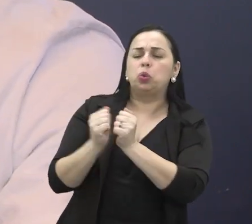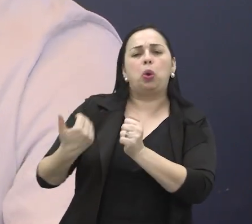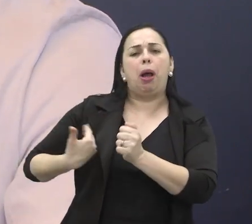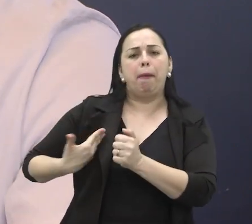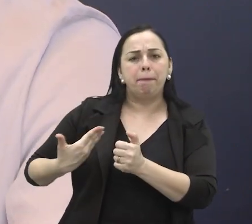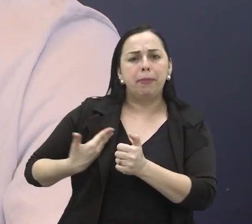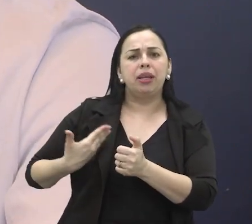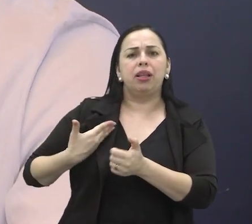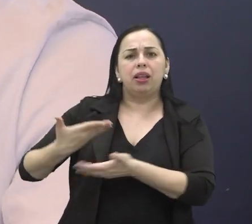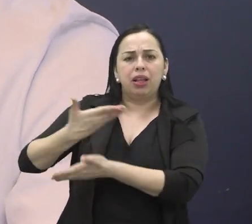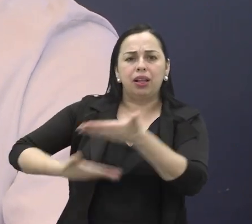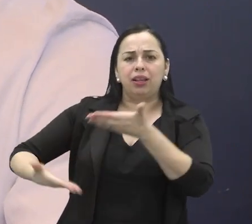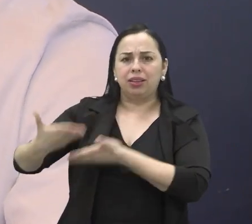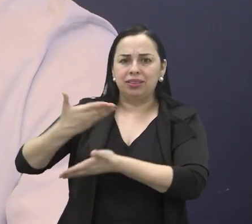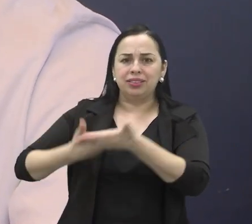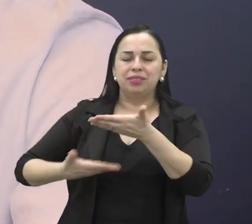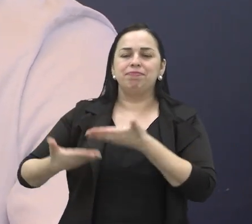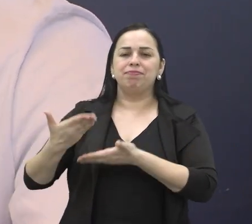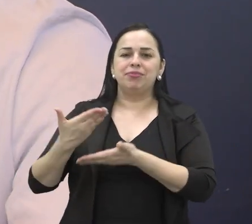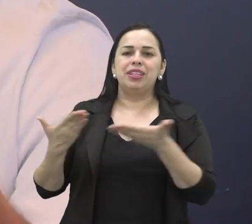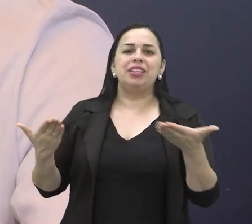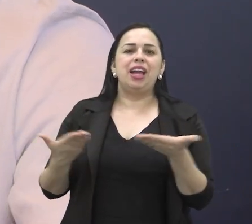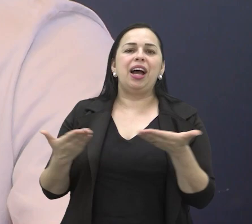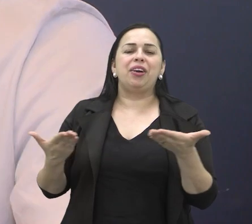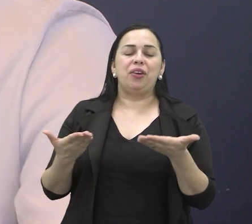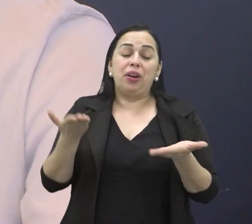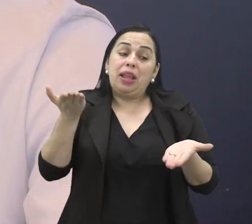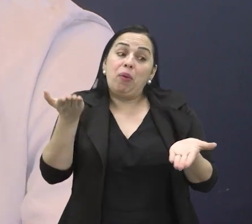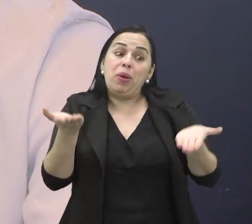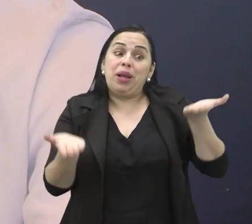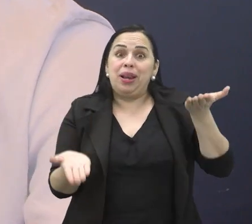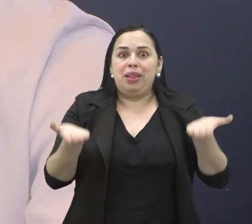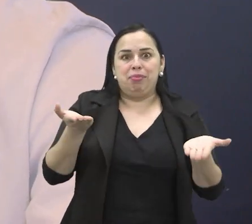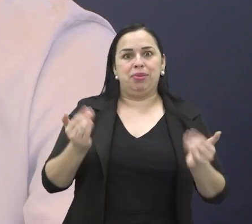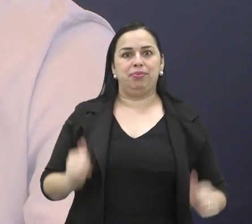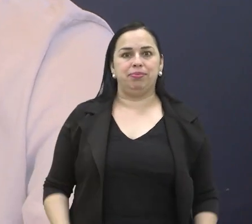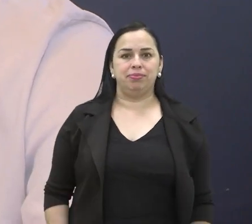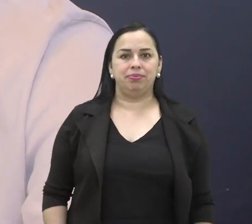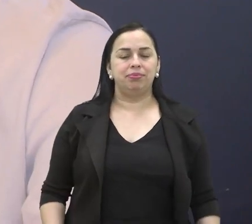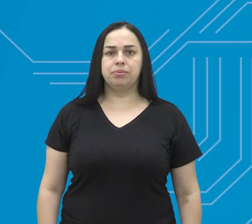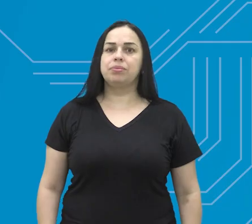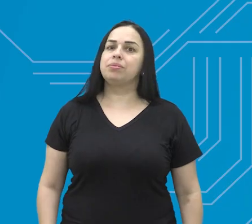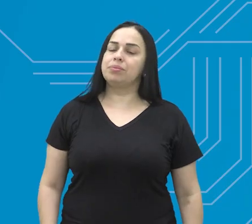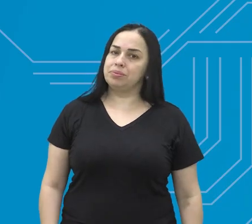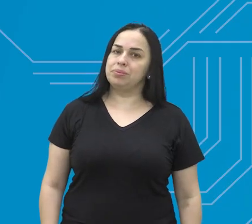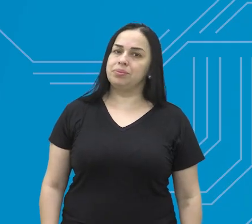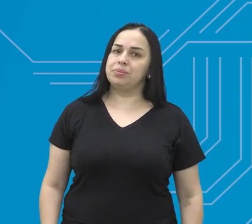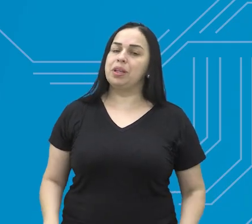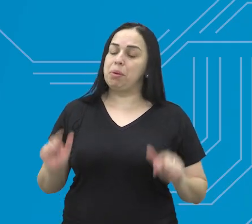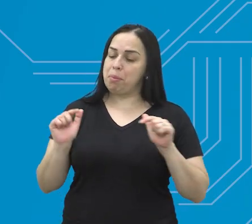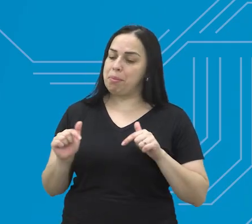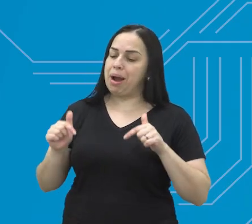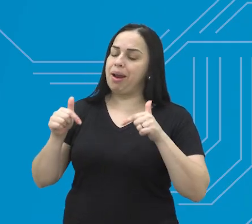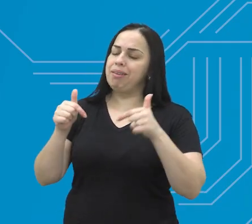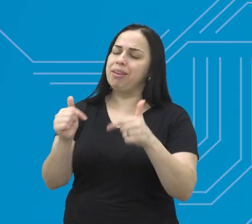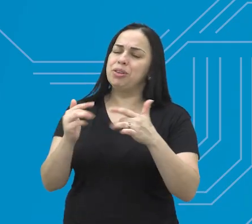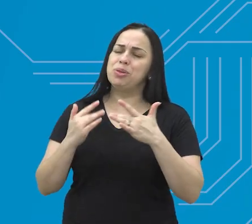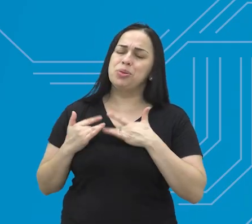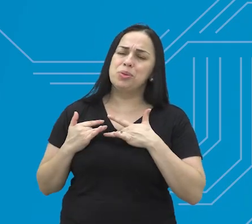com amigos, e voltar a sentir sabor, eu vou conseguir jogar um pouco de equilíbrio entre o real e o virtual. Uma iniciativa